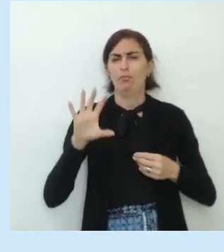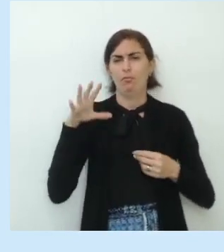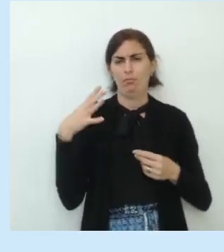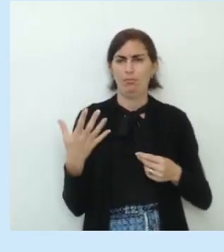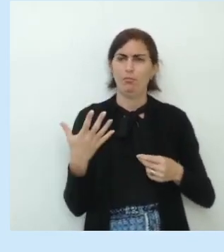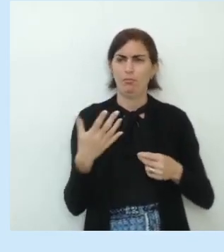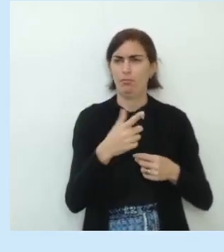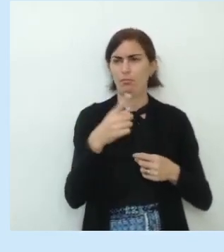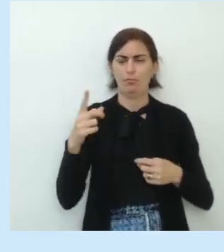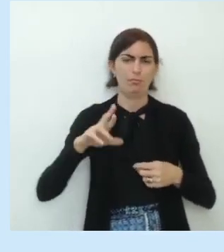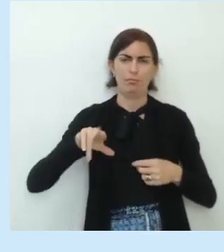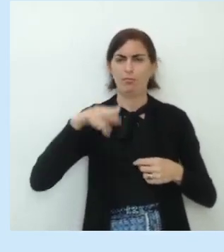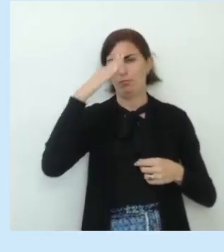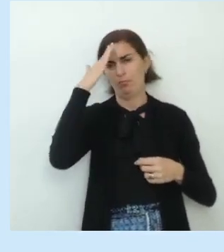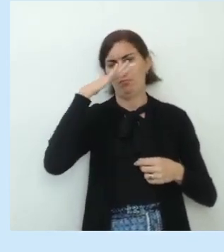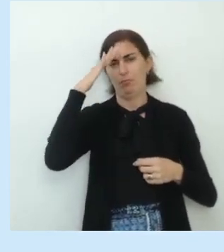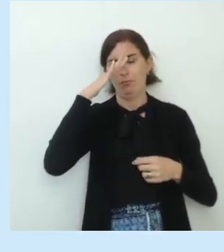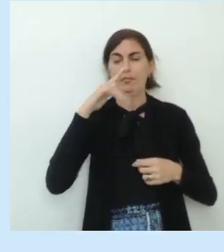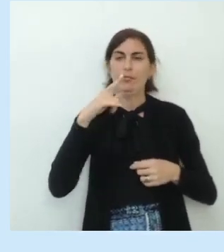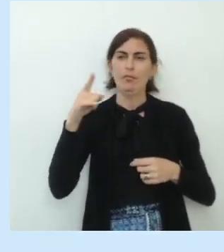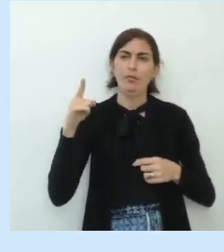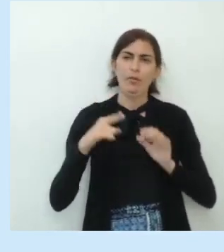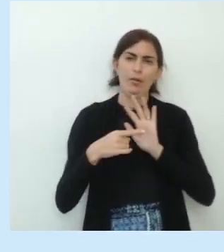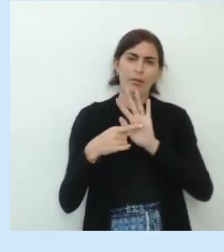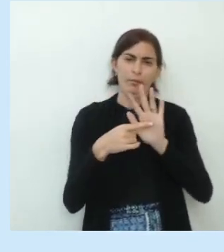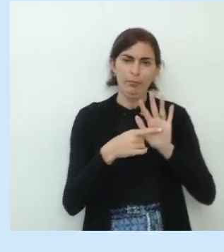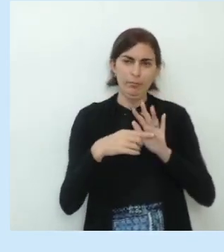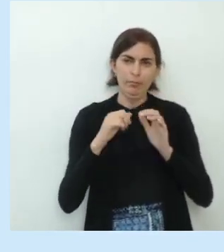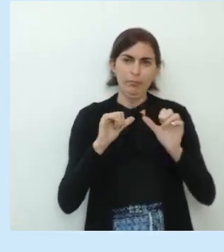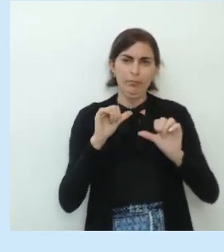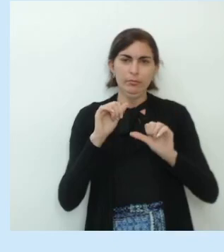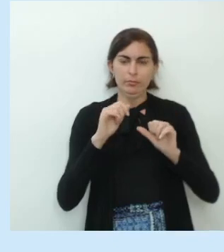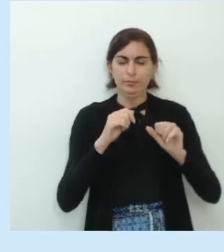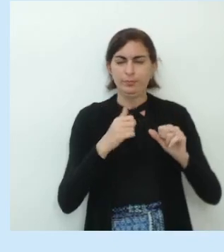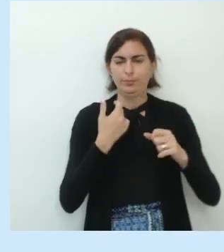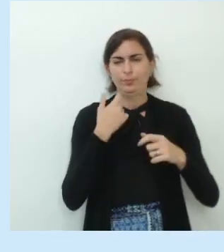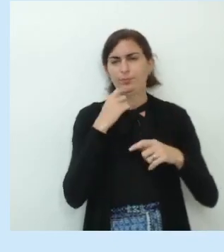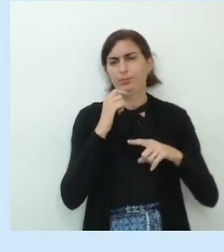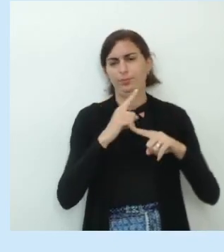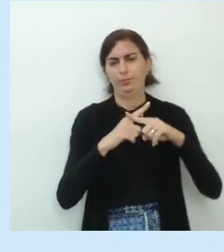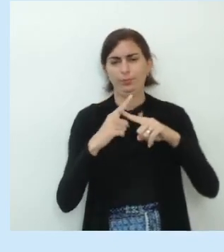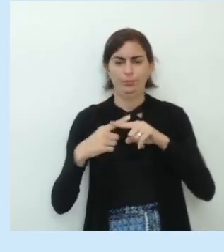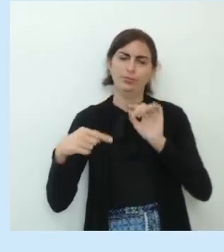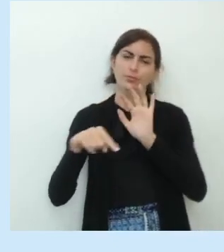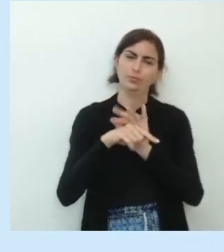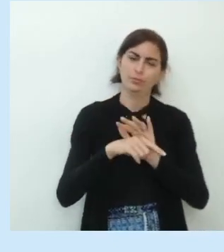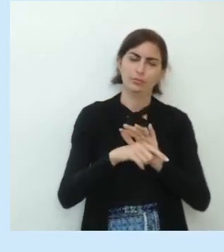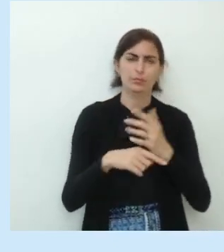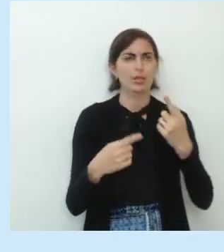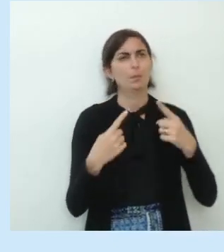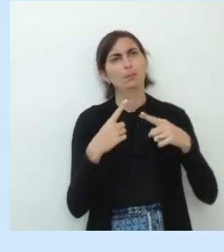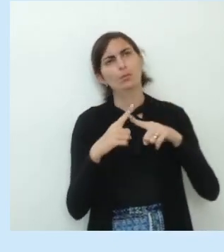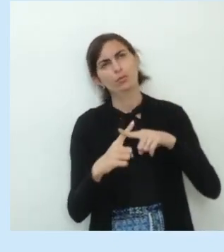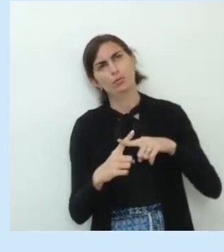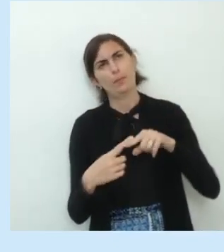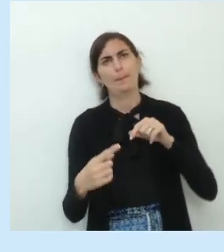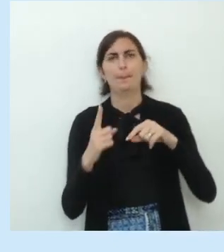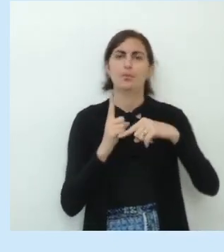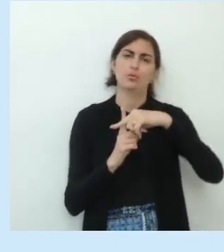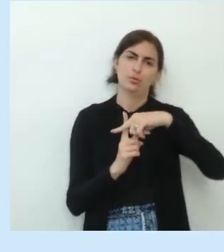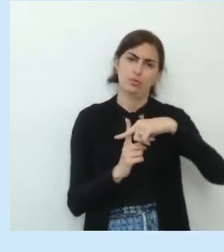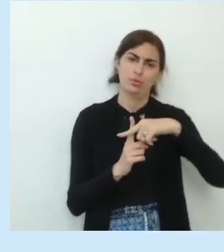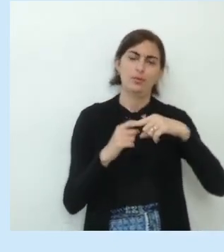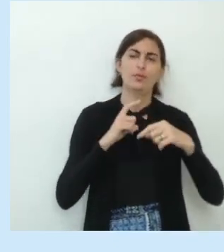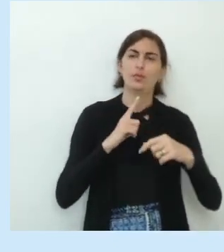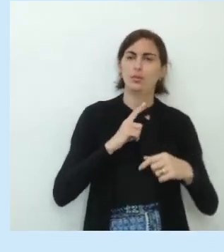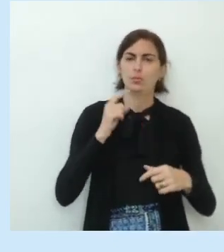professor? Não estou entendendo, vou te mostrar, tá? Se eu multiplico por um valor negativo ou se eu multiplico por um valor positivo, nós